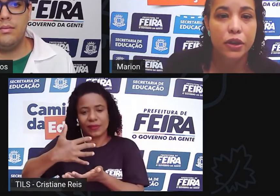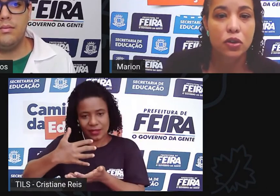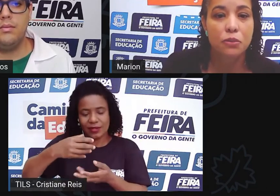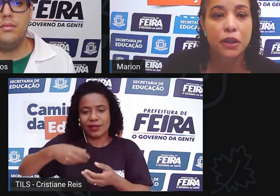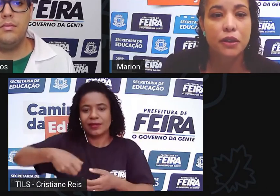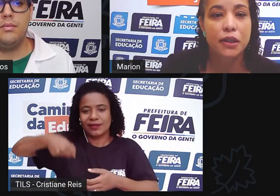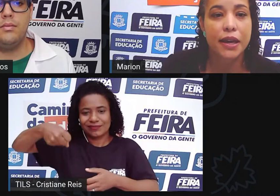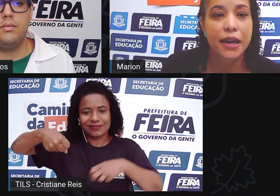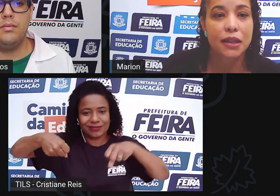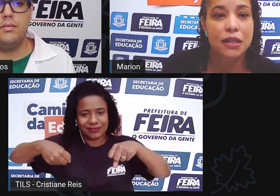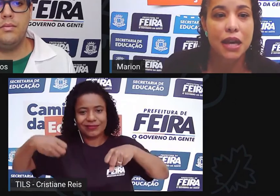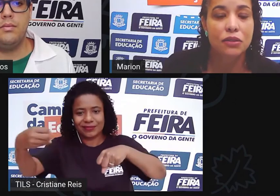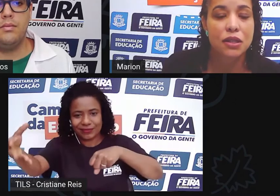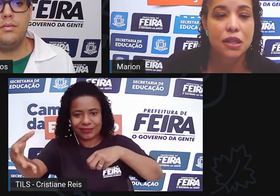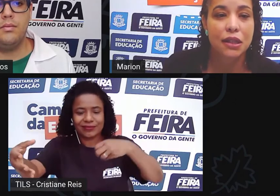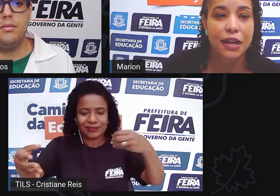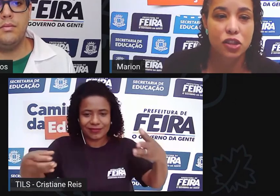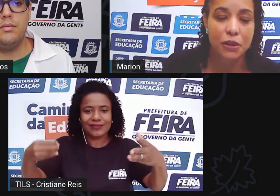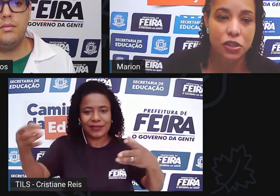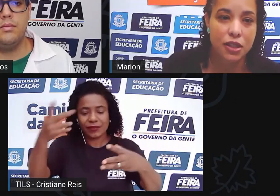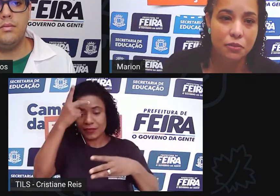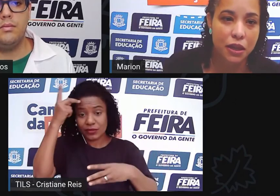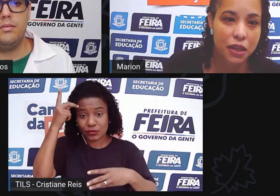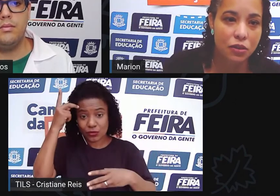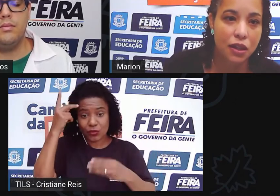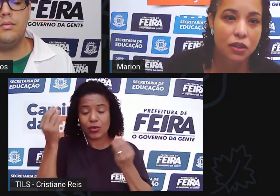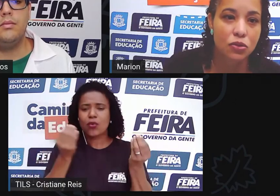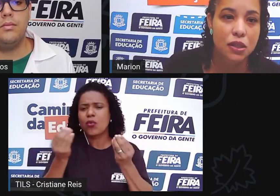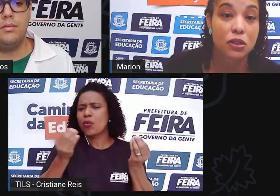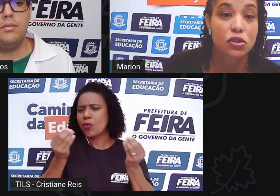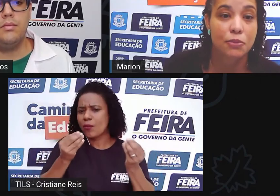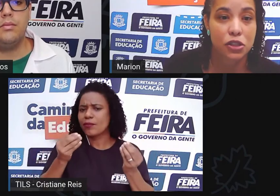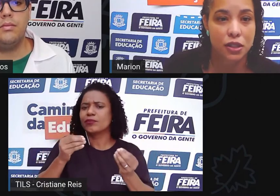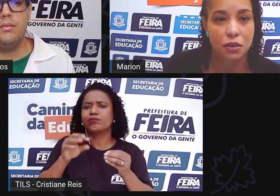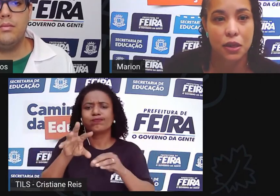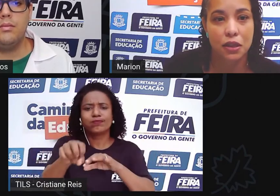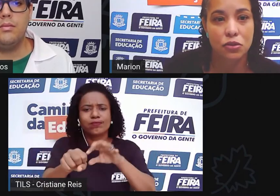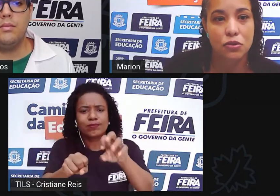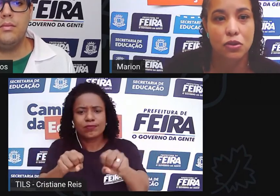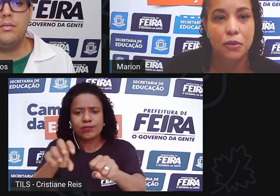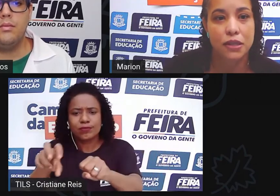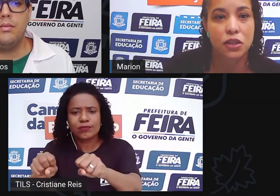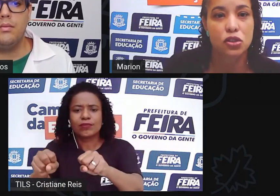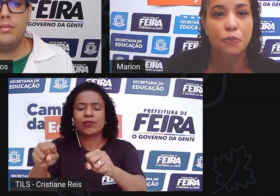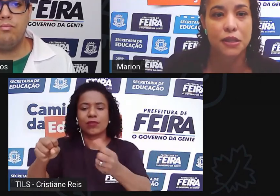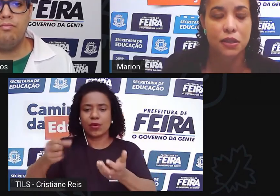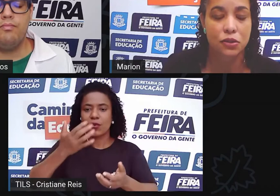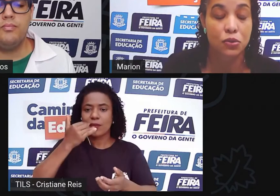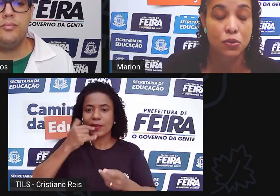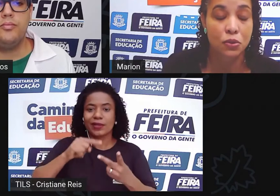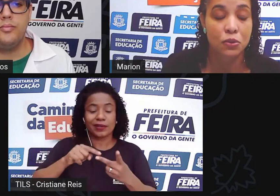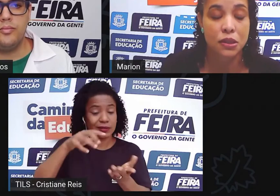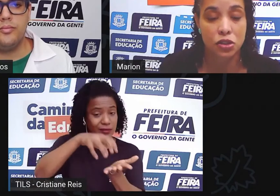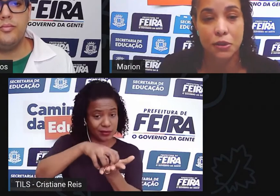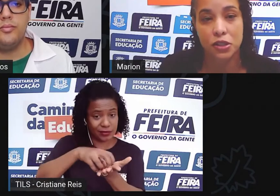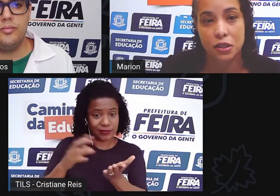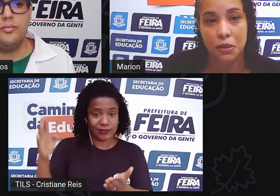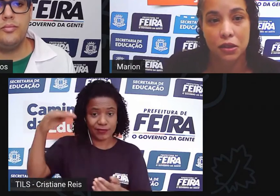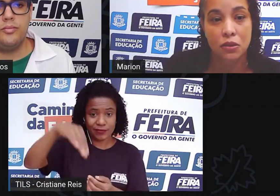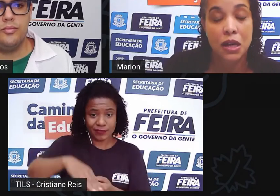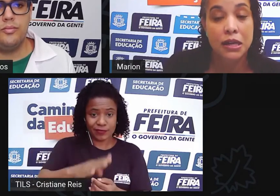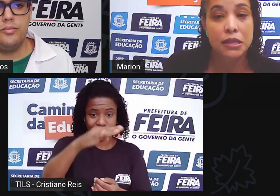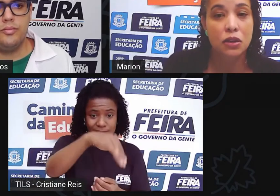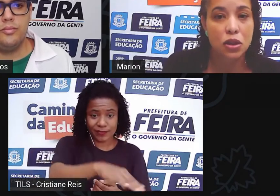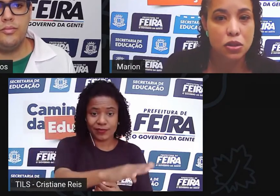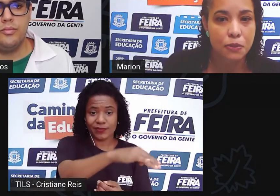O recolhimento ele é realizado em centrais de abastecimento, aqui no centro de abastecimento, os comerciantes do centro de